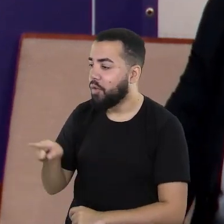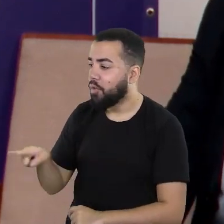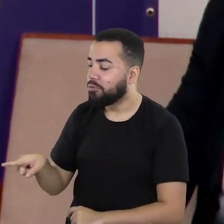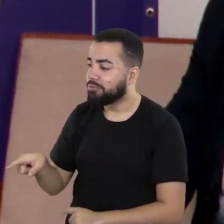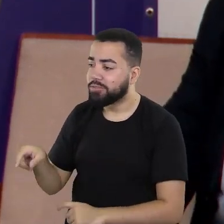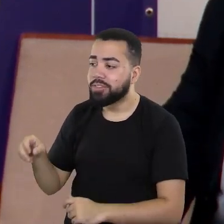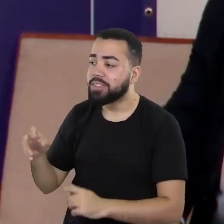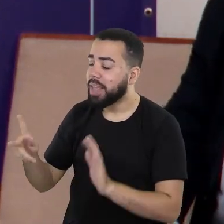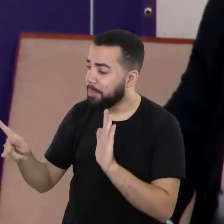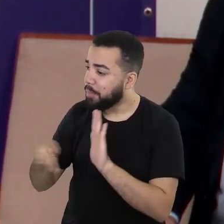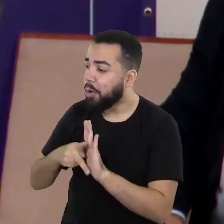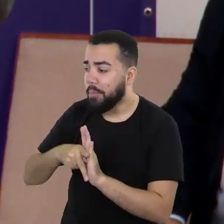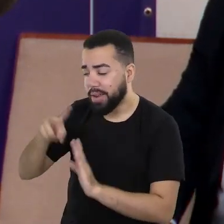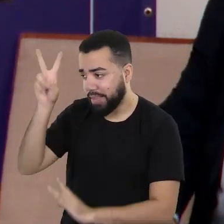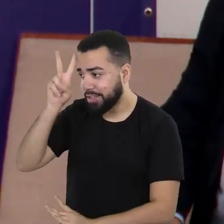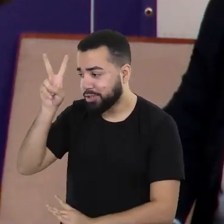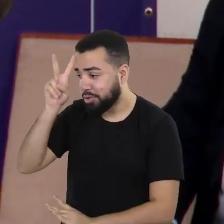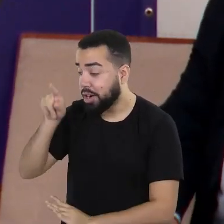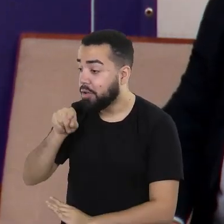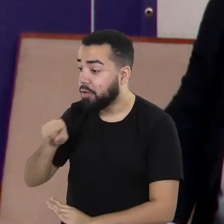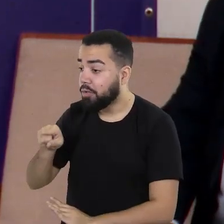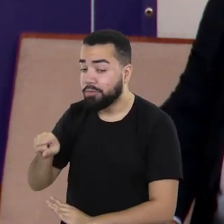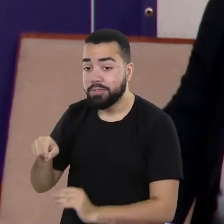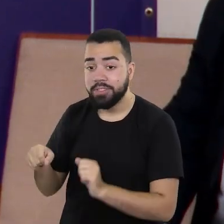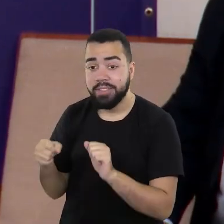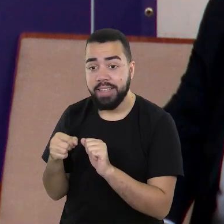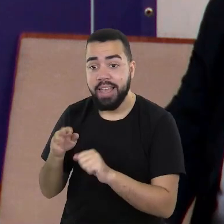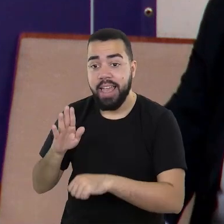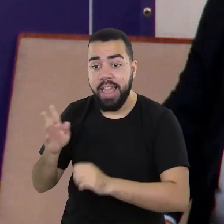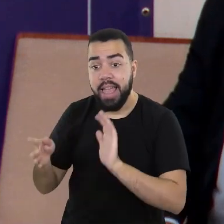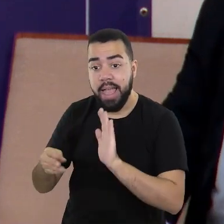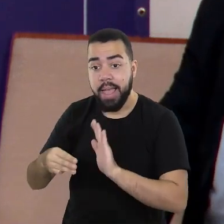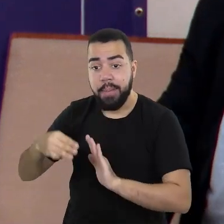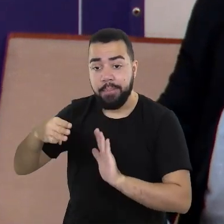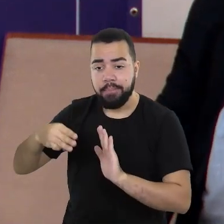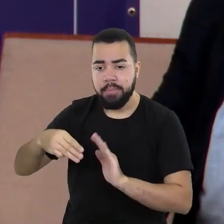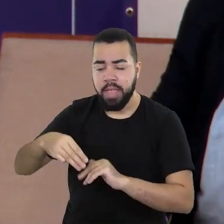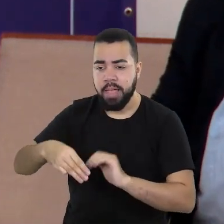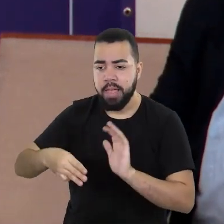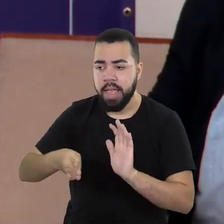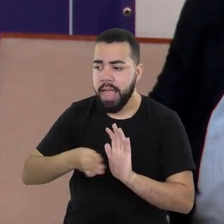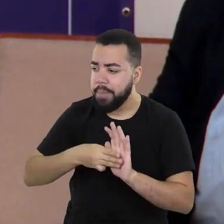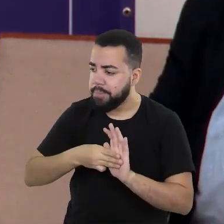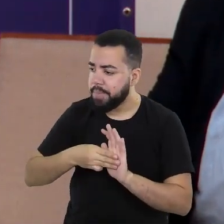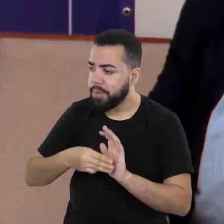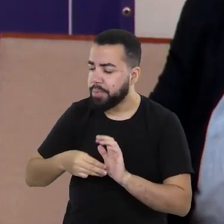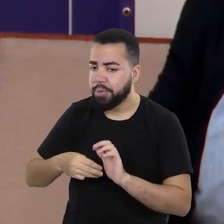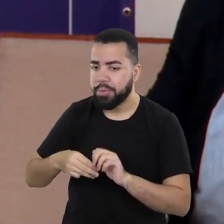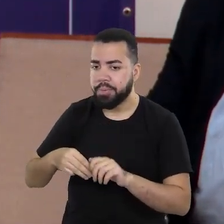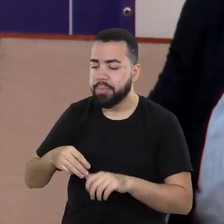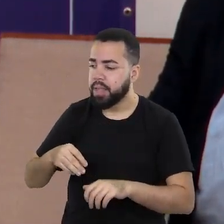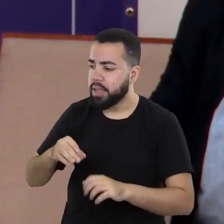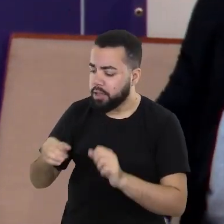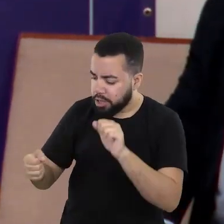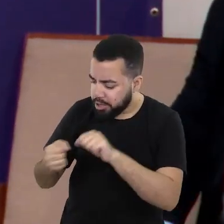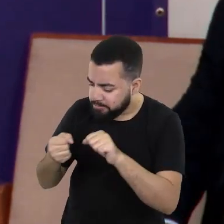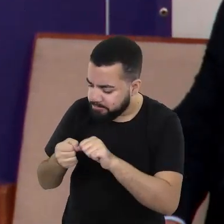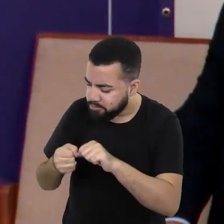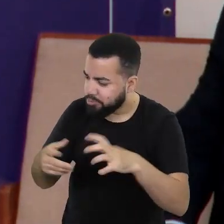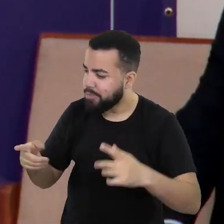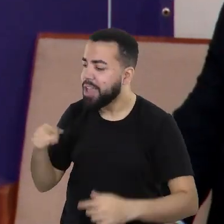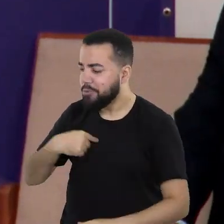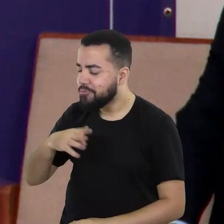parte dessa história. Você é membro fundador aqui da igreja. Eu conheço a sua história. Ele foi falando para a